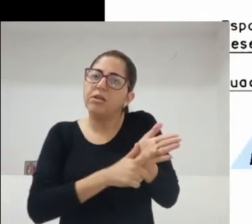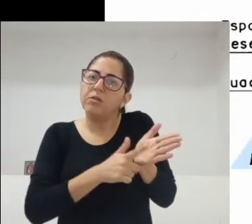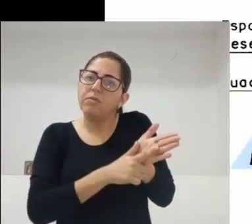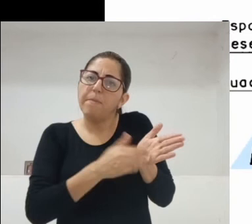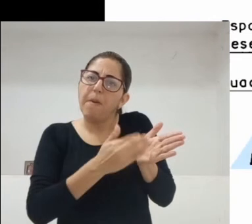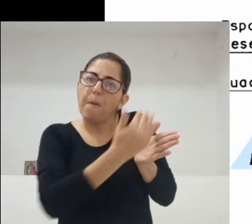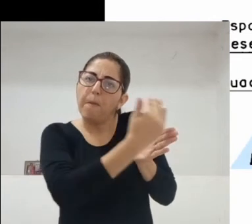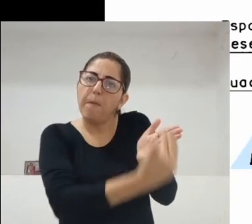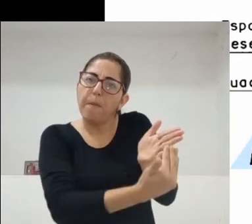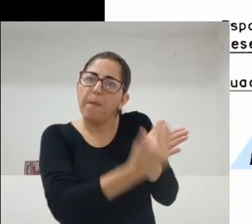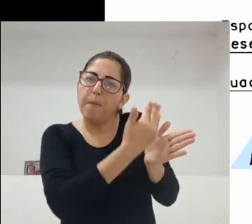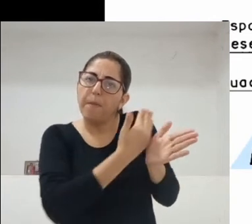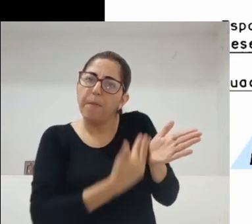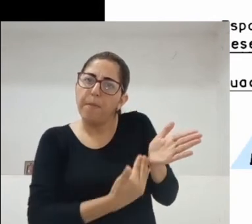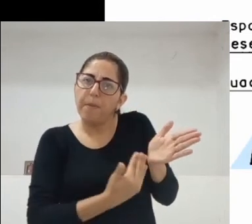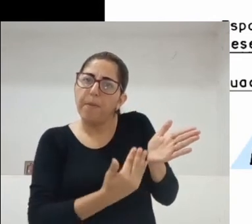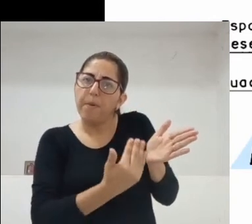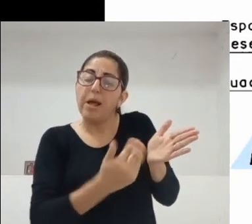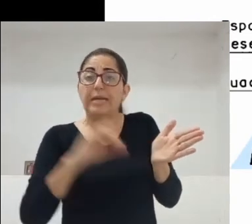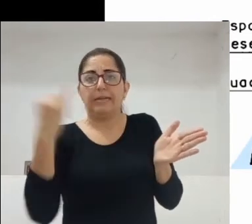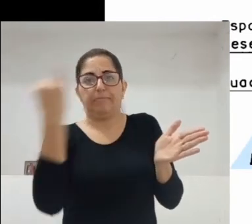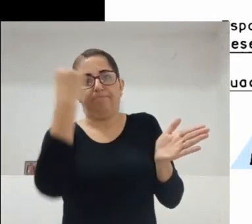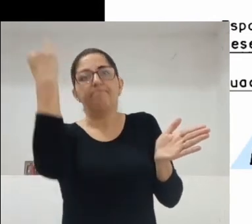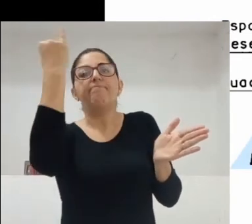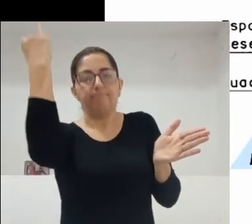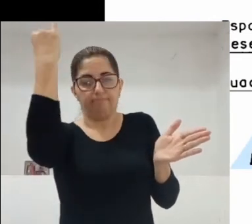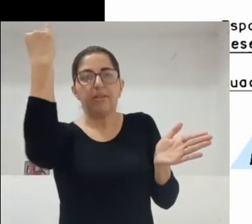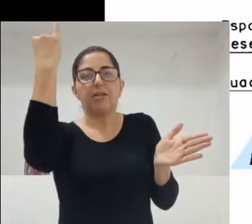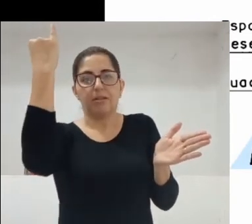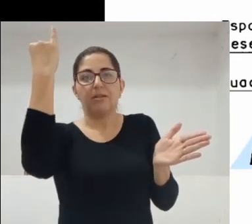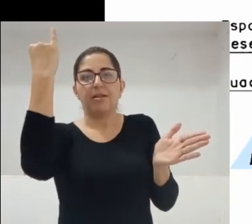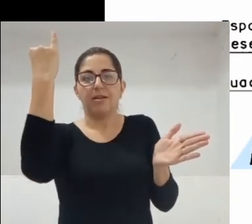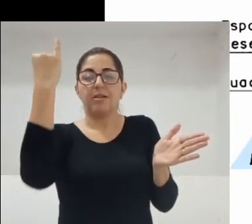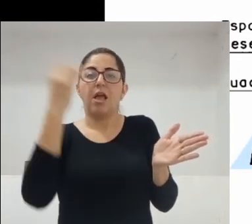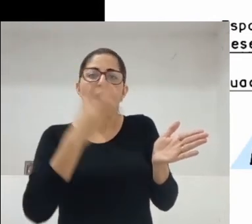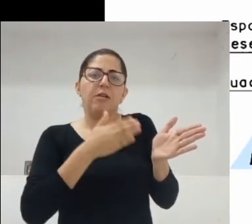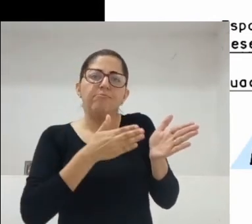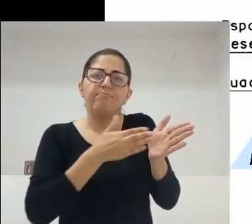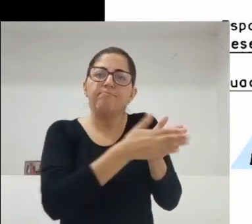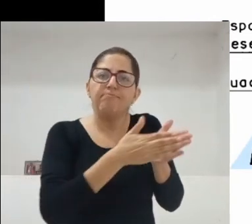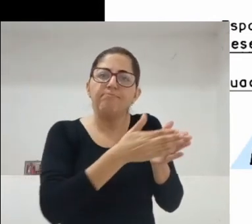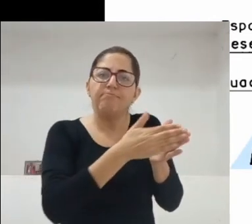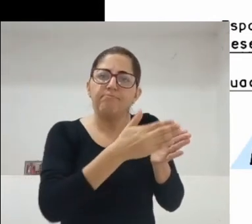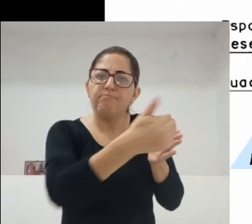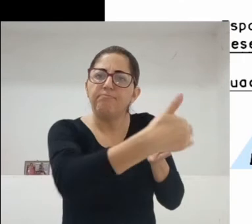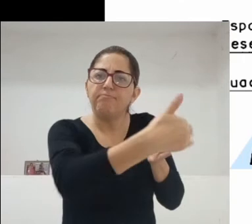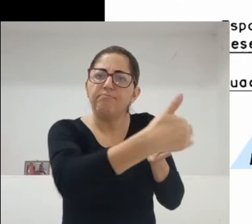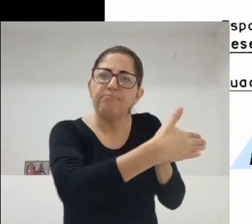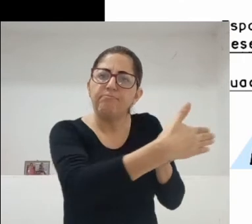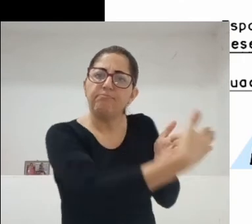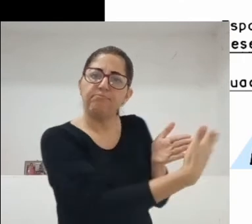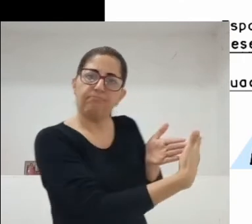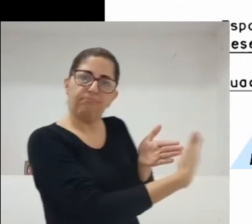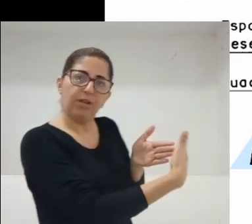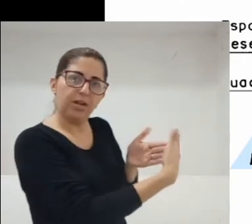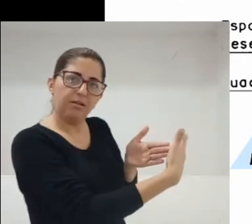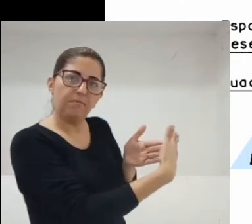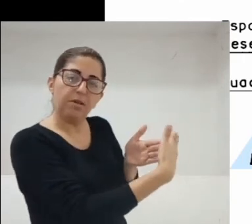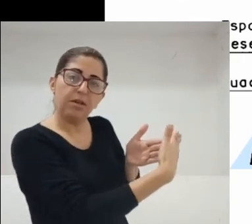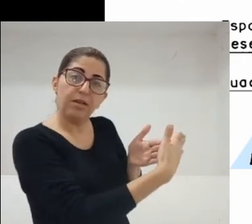As margens e limite do papel, né? As margens, elas são fundamentais, elas são muito importantes, né? Elas vão